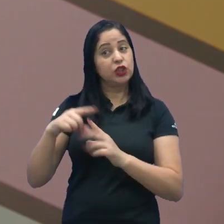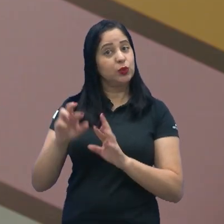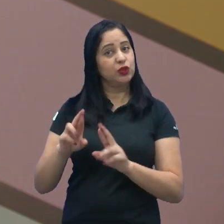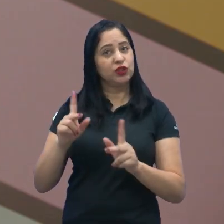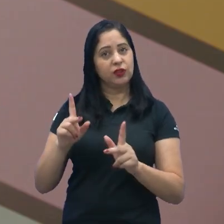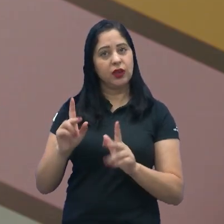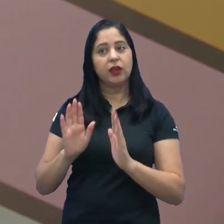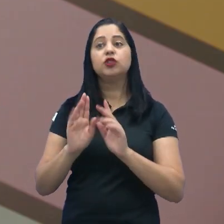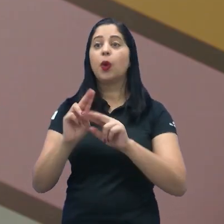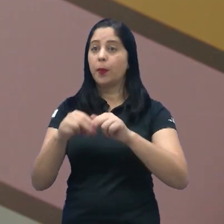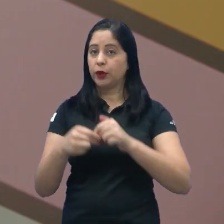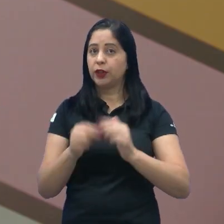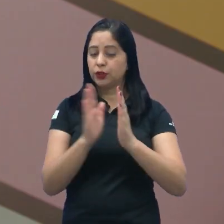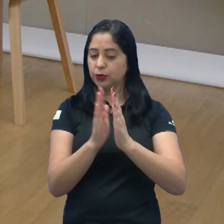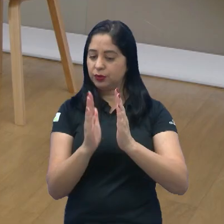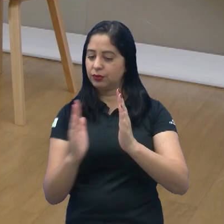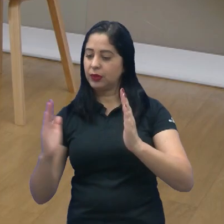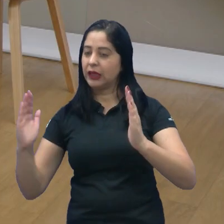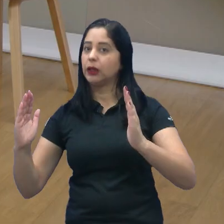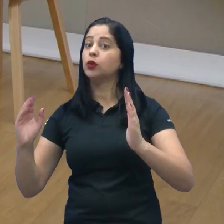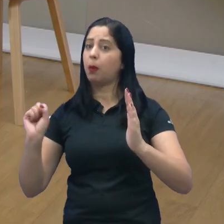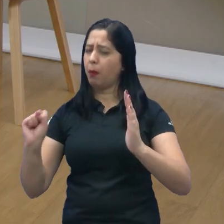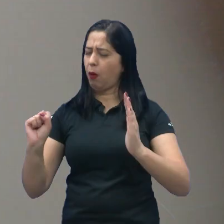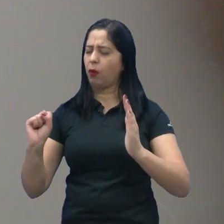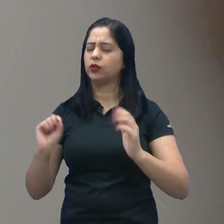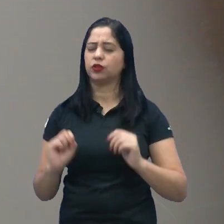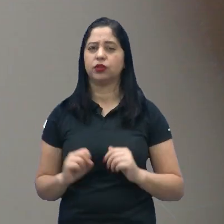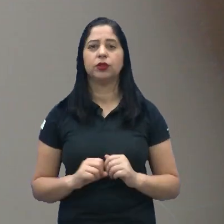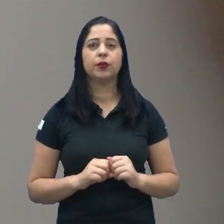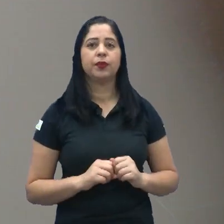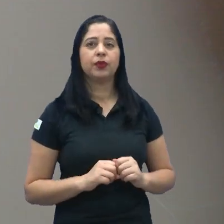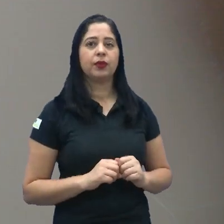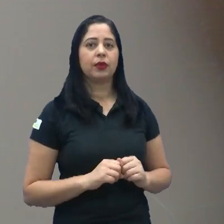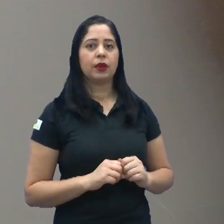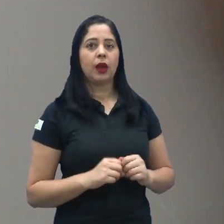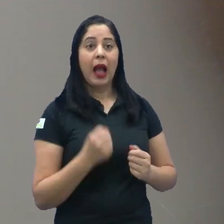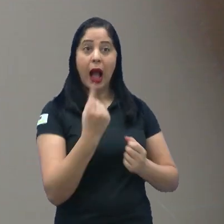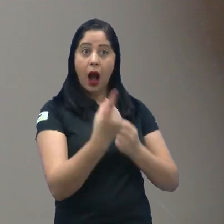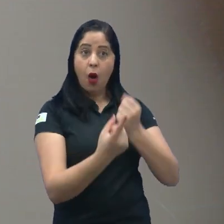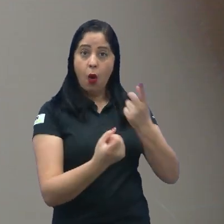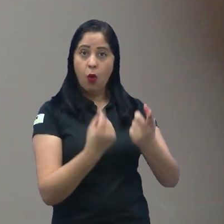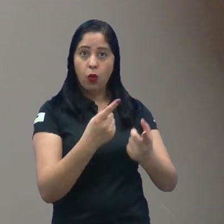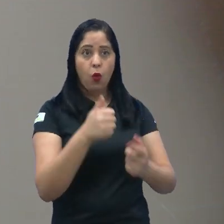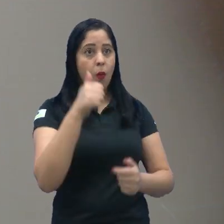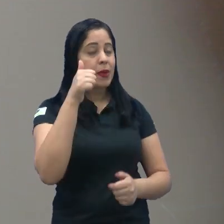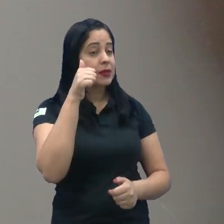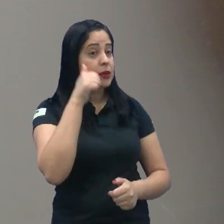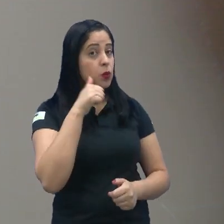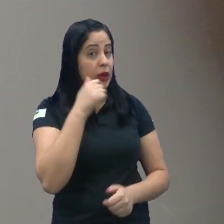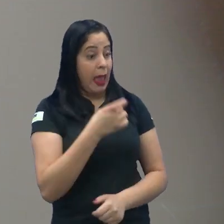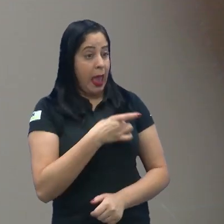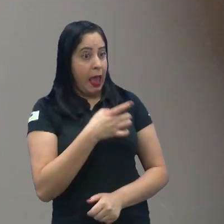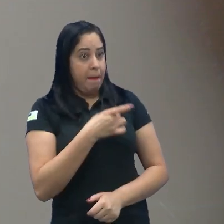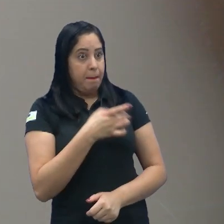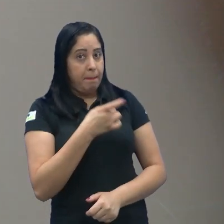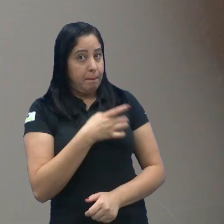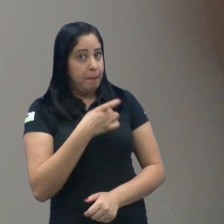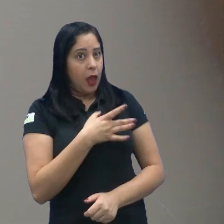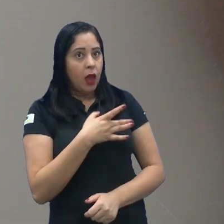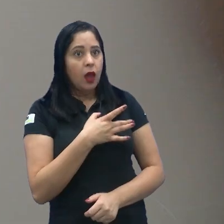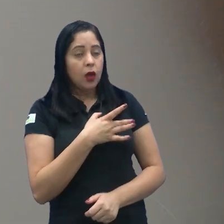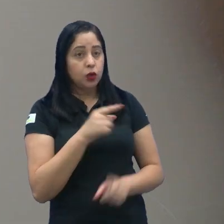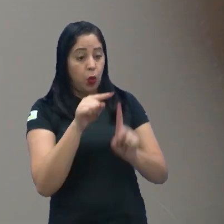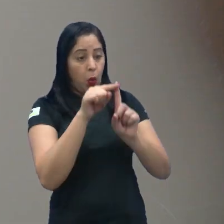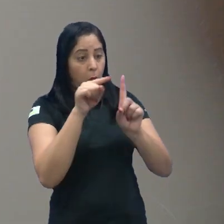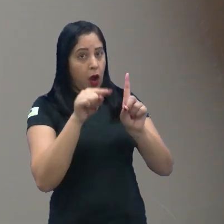se estender por bastante tempo. E é importante a gente falar também que muitas mulheres, inclusive, têm medo da maternidade, né? Elas criam ali uma trava, e